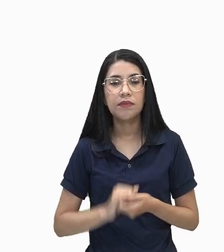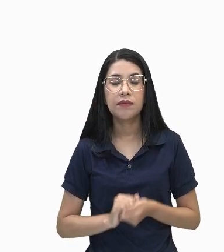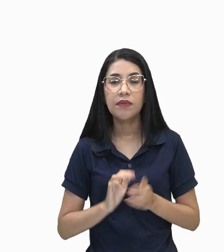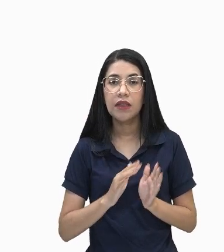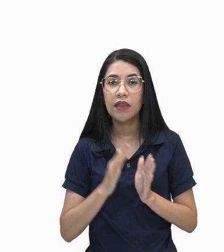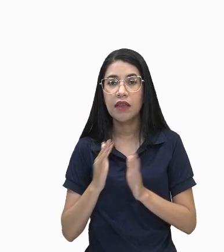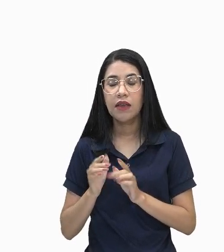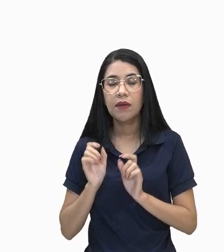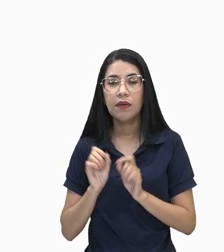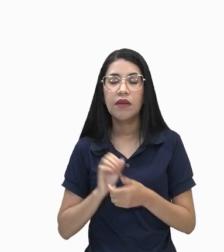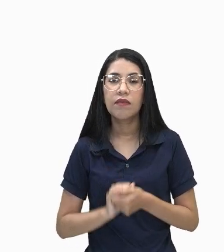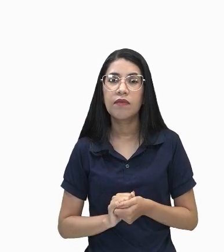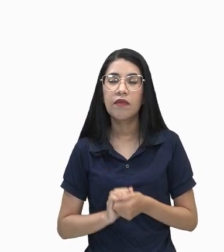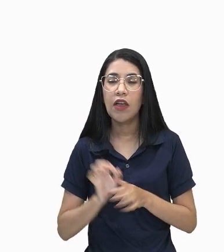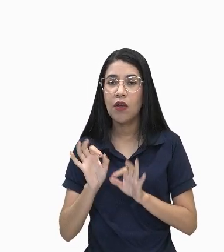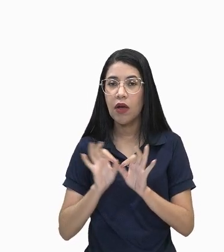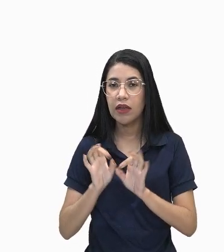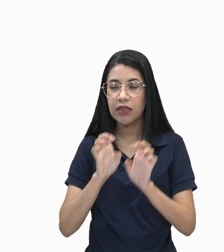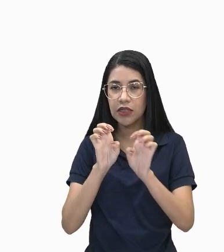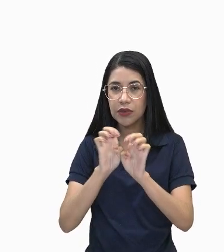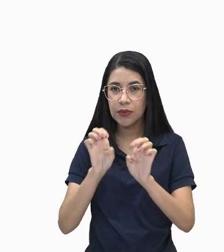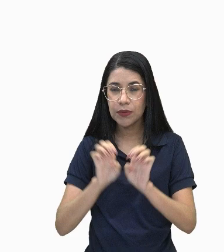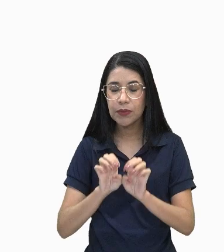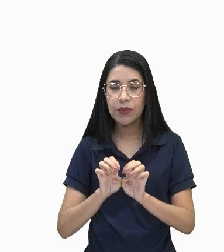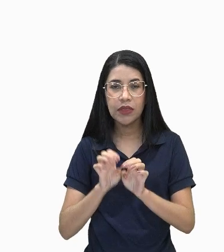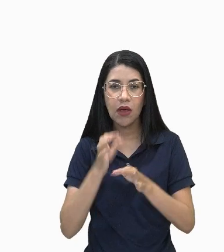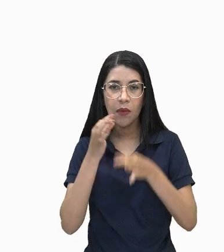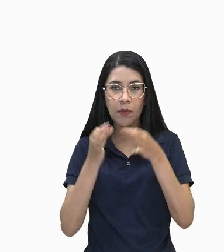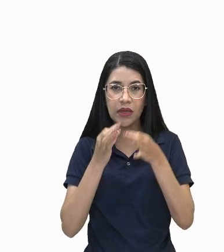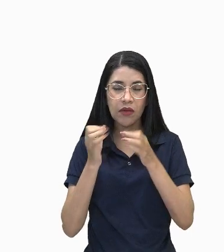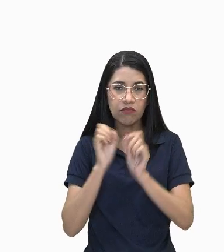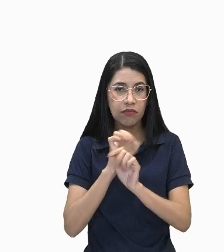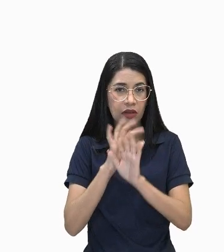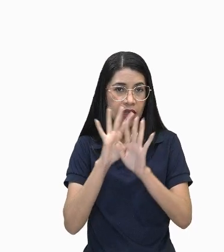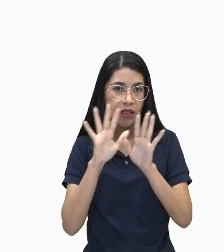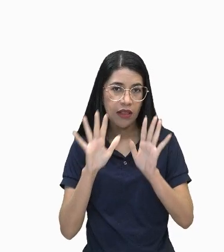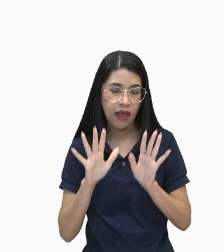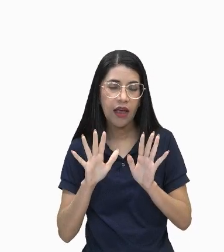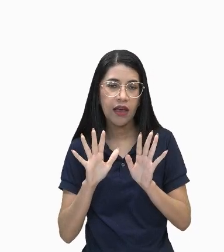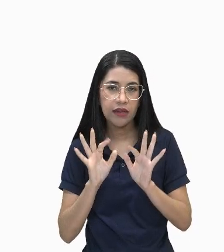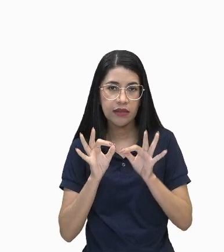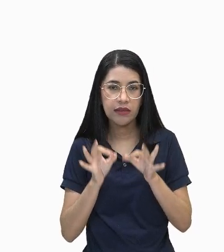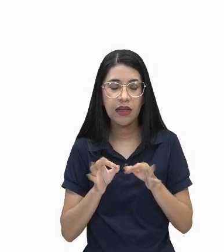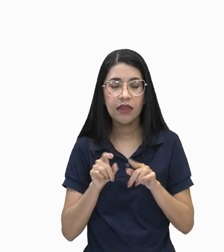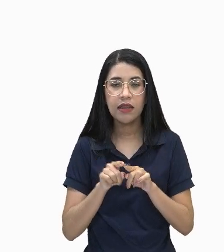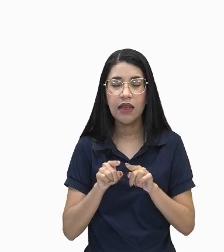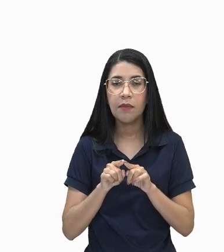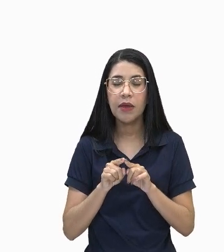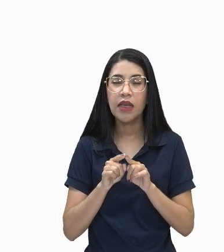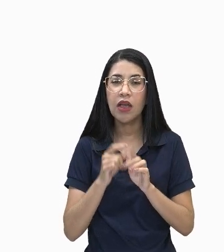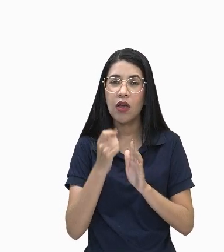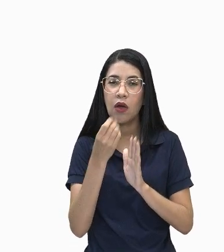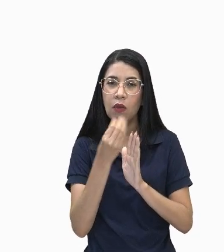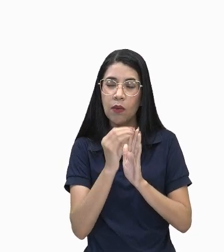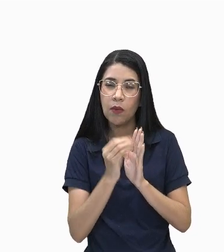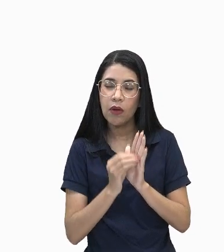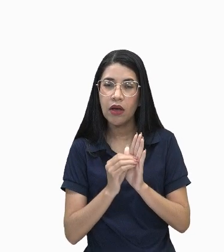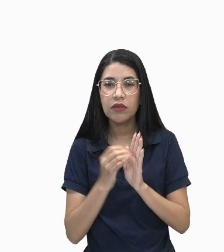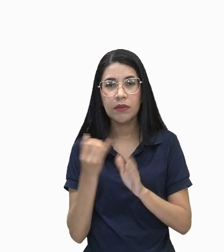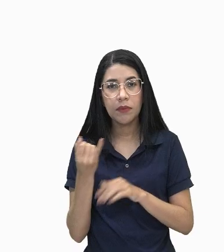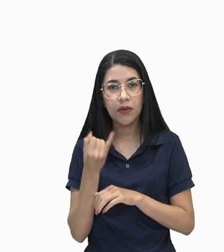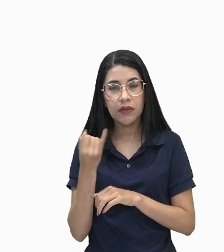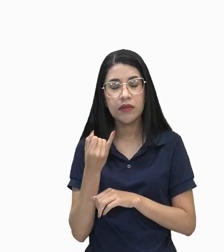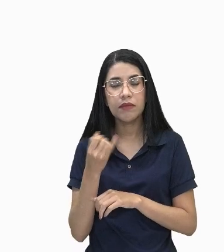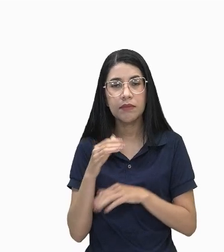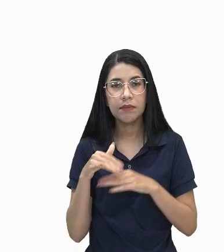você vai estruturar a sua opinião com bastante clareza, né? Anotando os pontos principais.